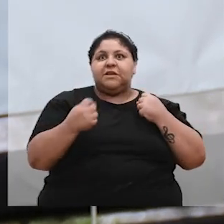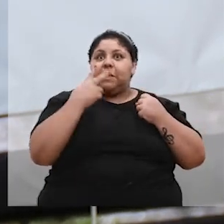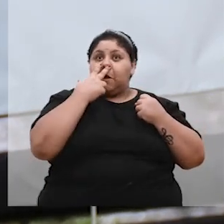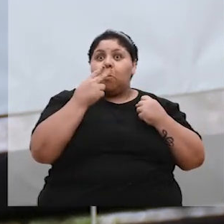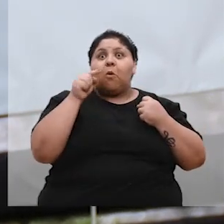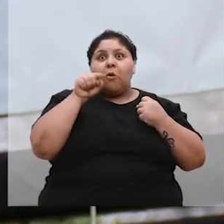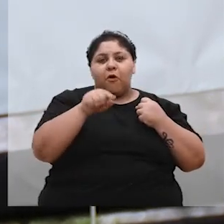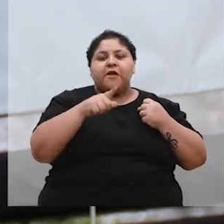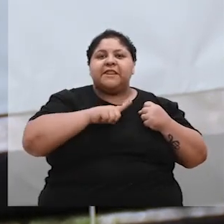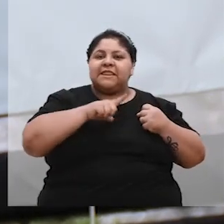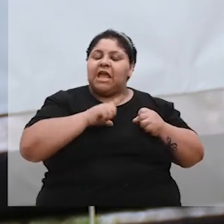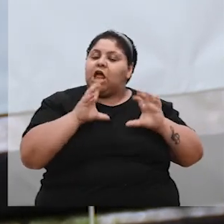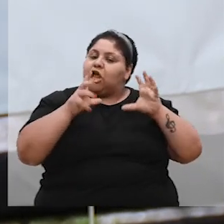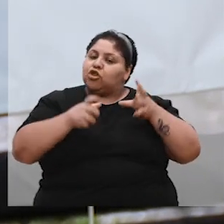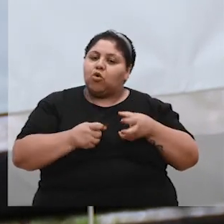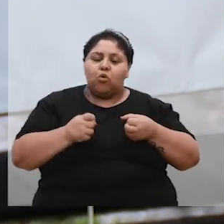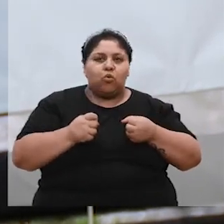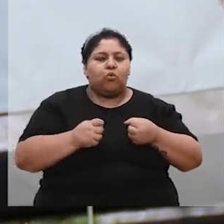tem todo